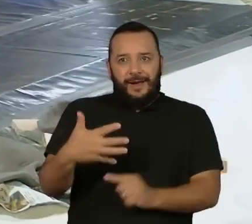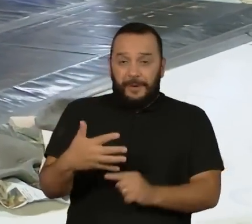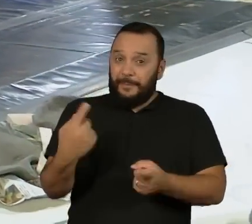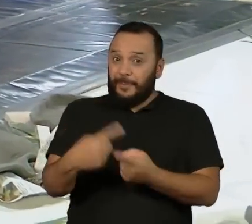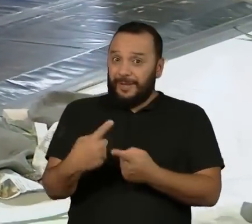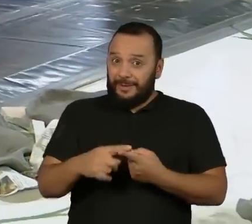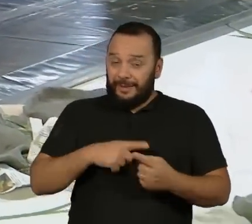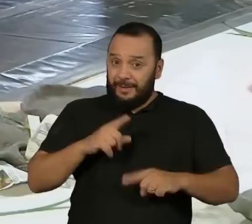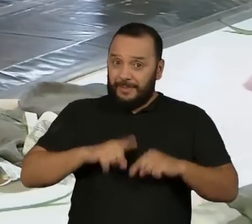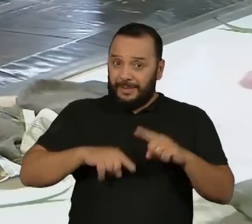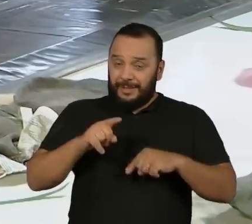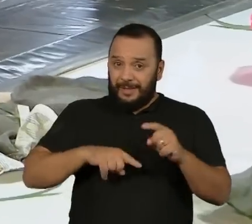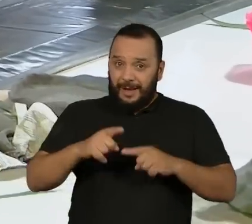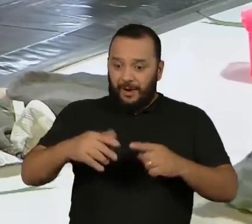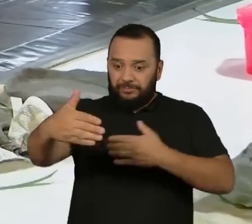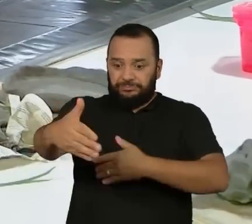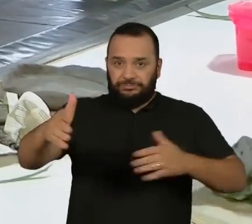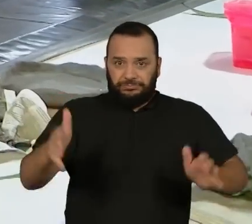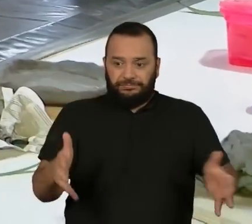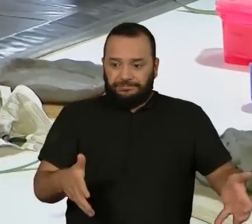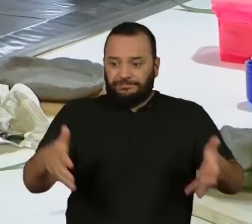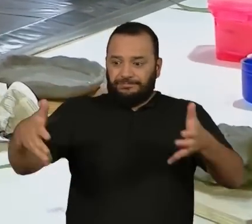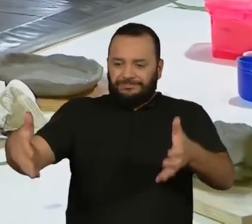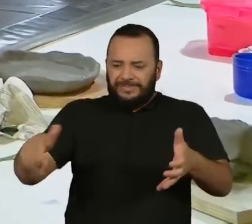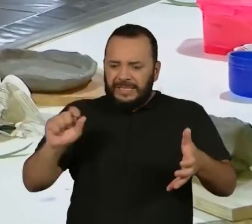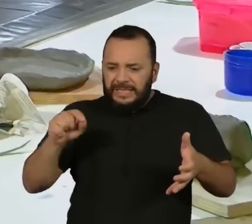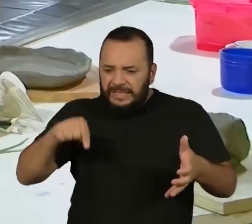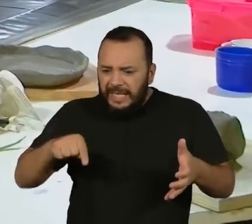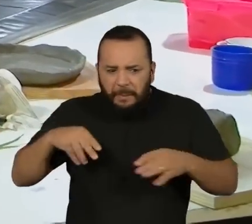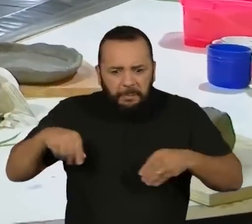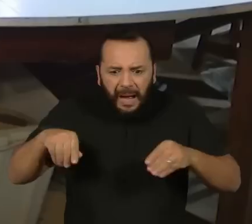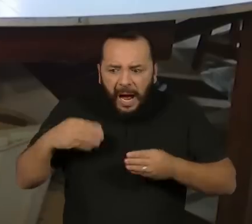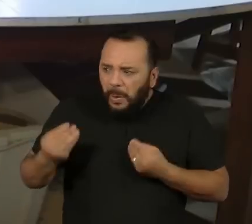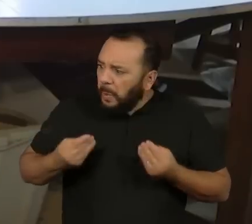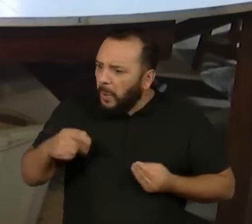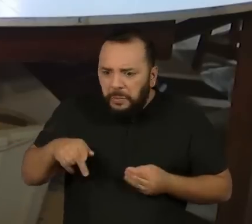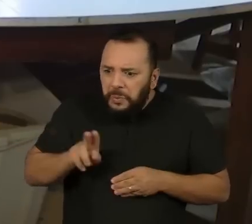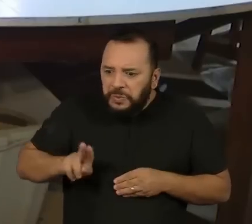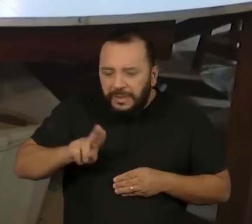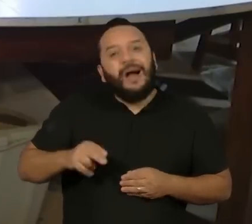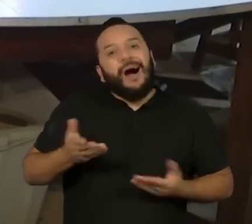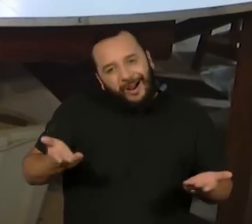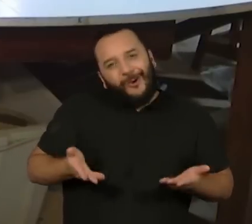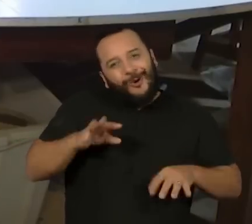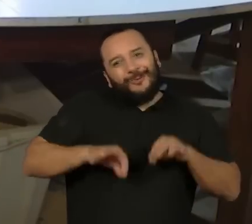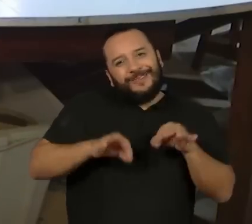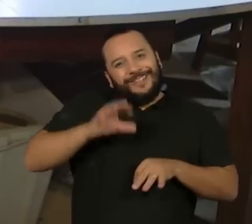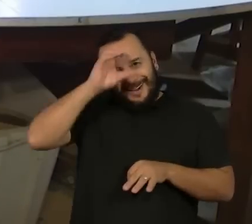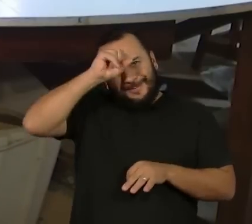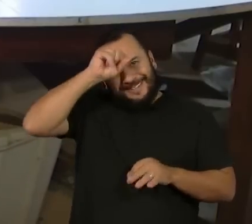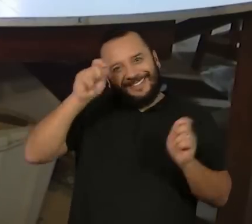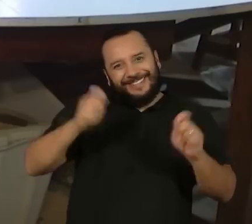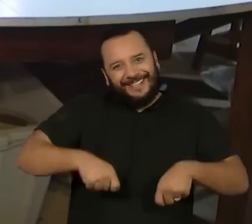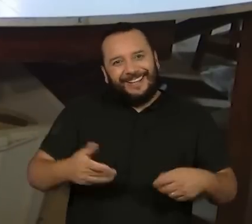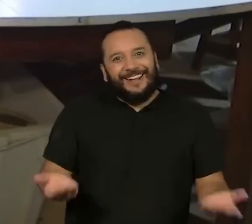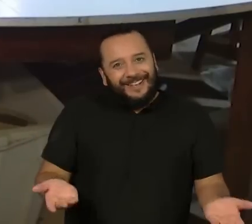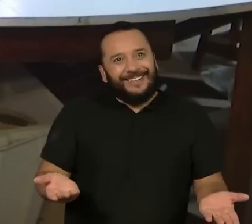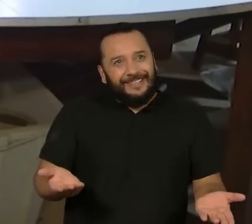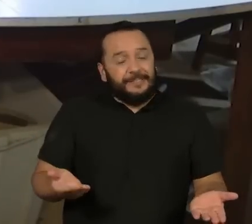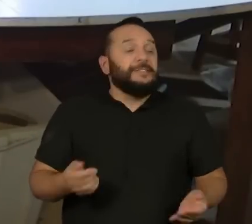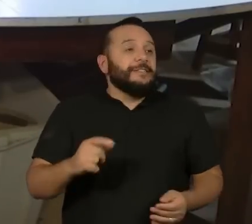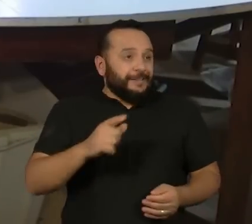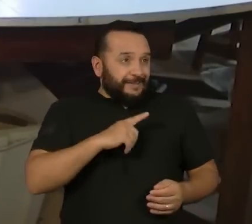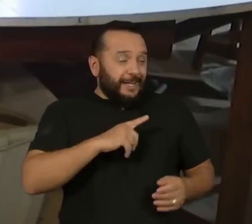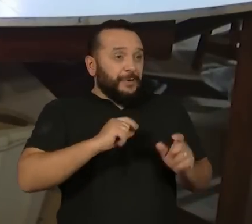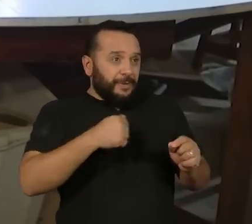dentro das escolas. Essa iniciativa fará toda a diferença lá dentro. Essa oficina de argila, para os educadores, chama-se